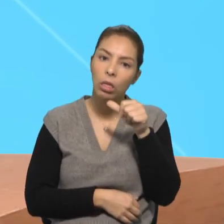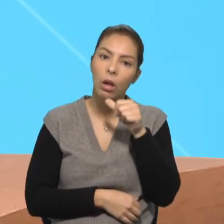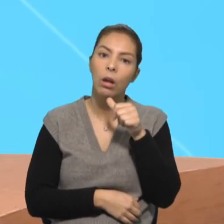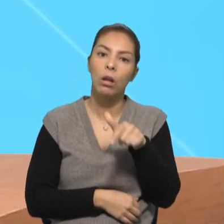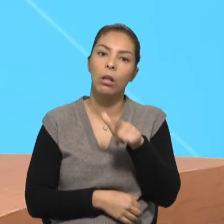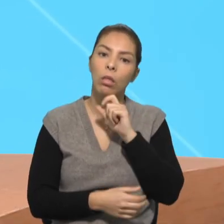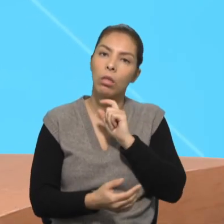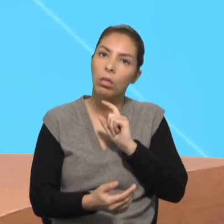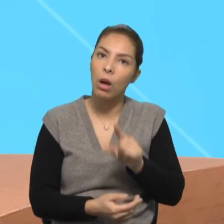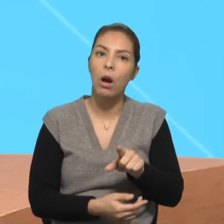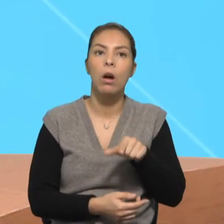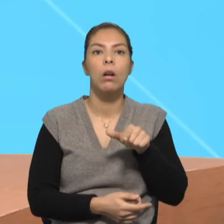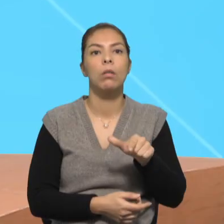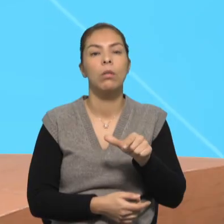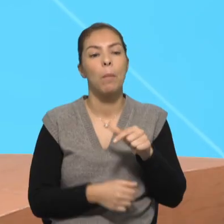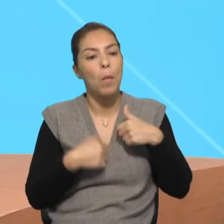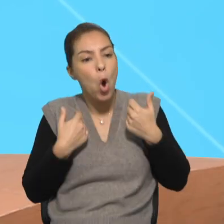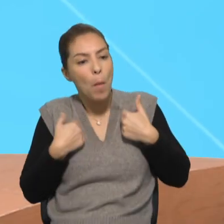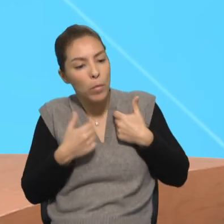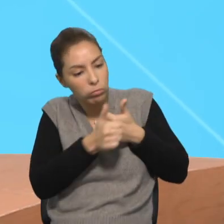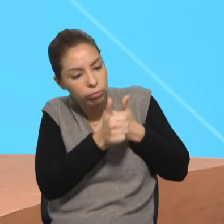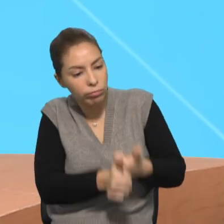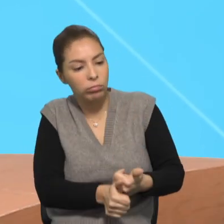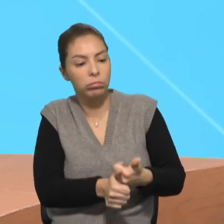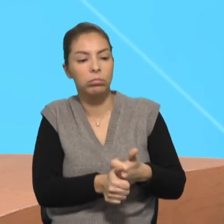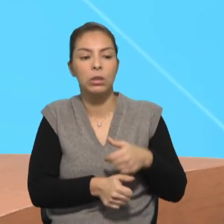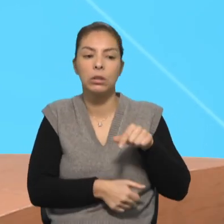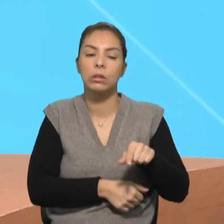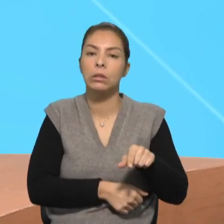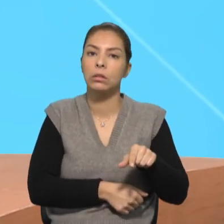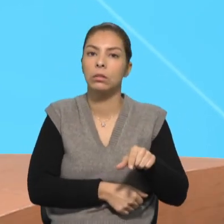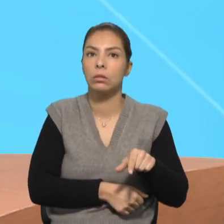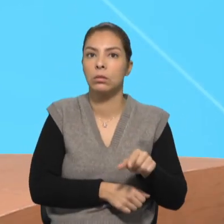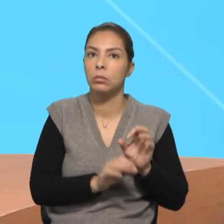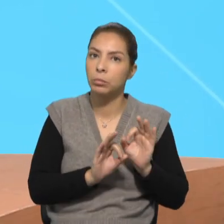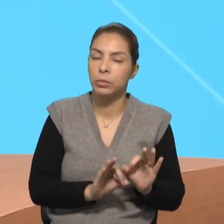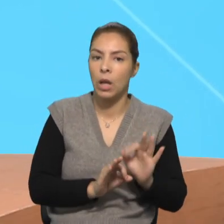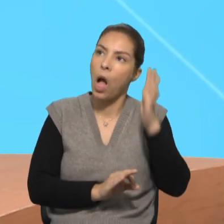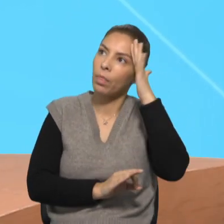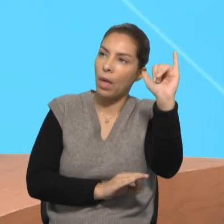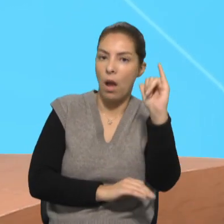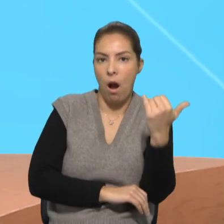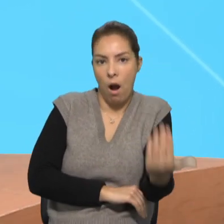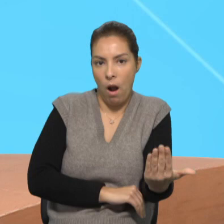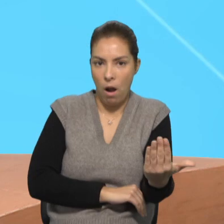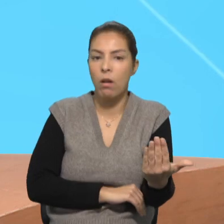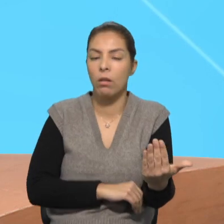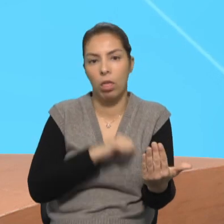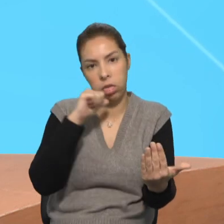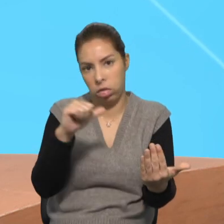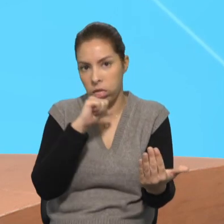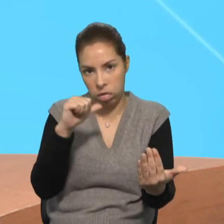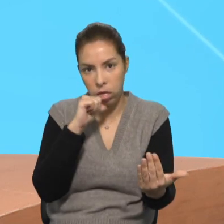nesses temas os seus próprios fundamentos, é uma belíssima ideia, e é uma ideia muito,